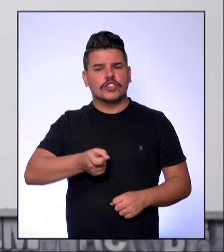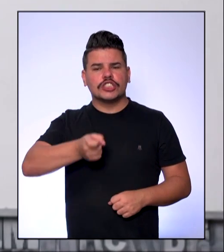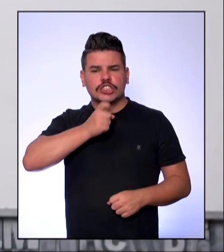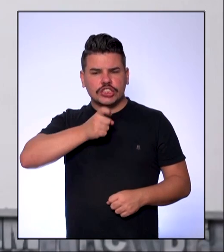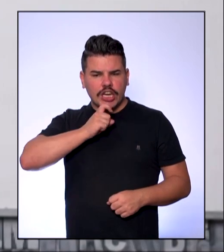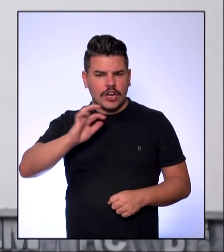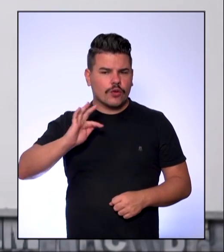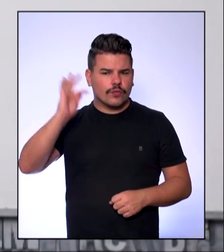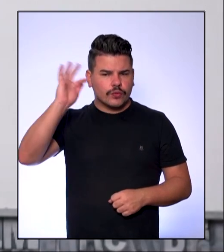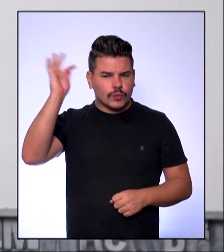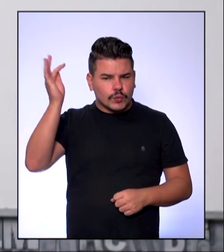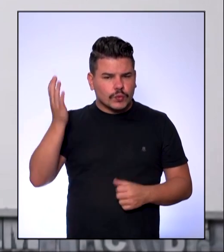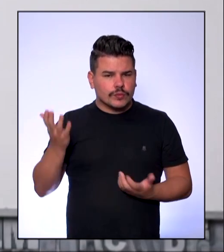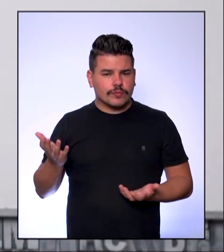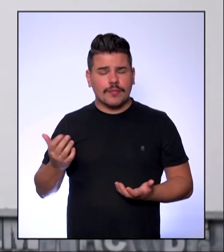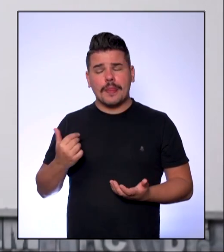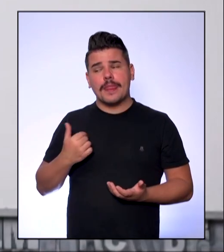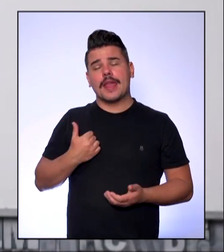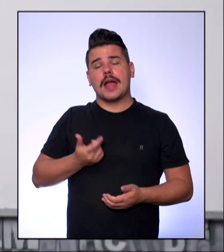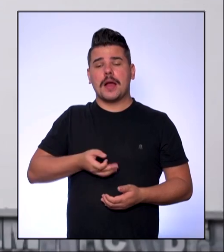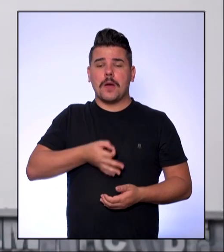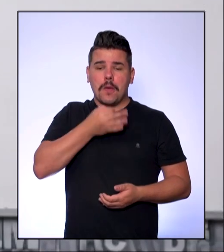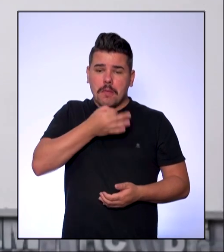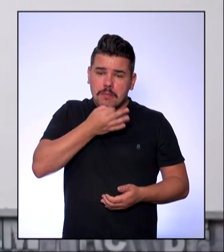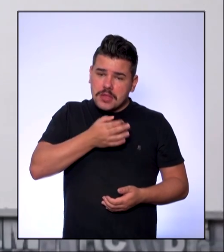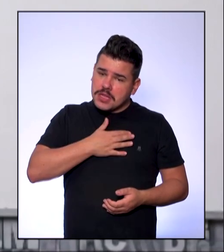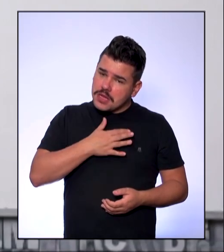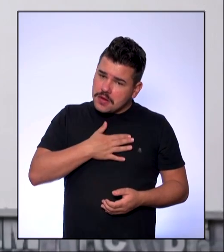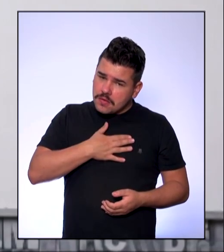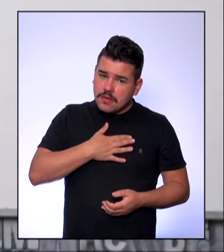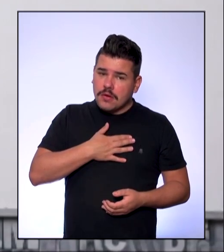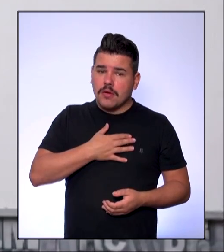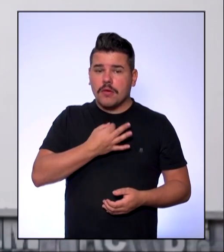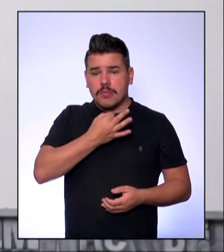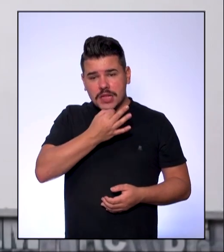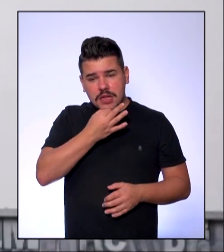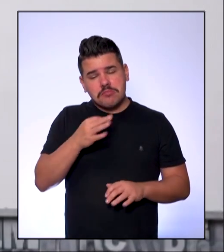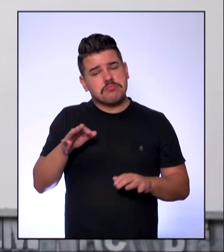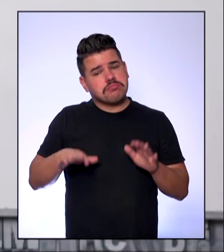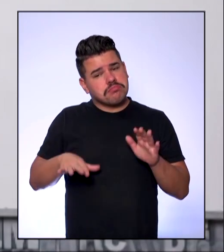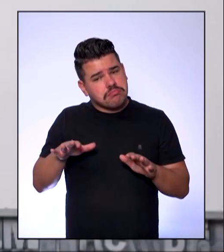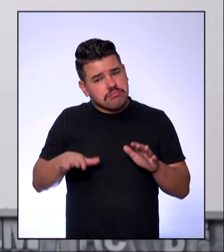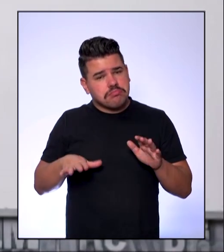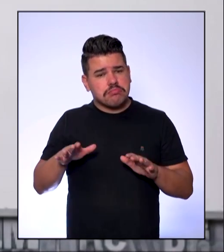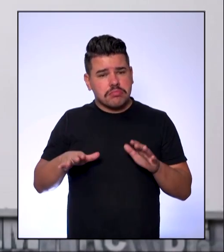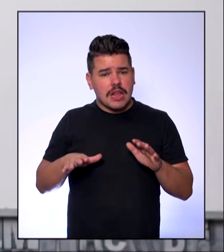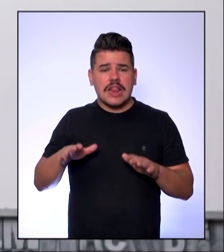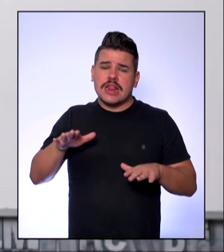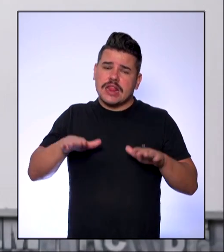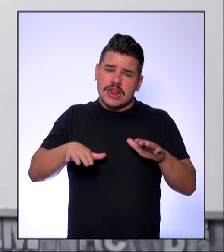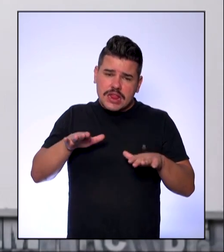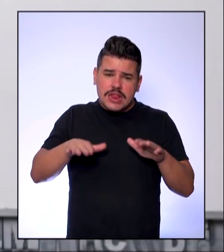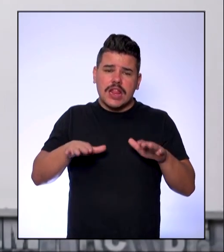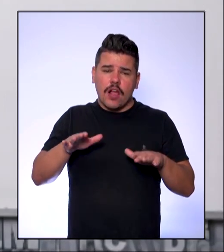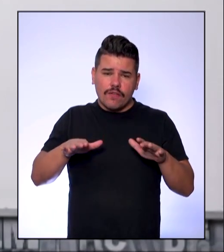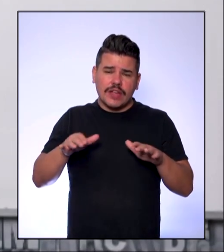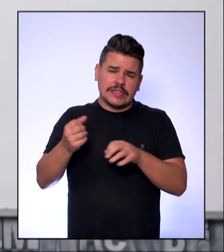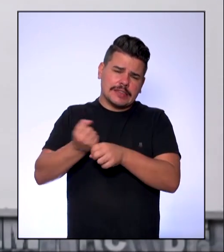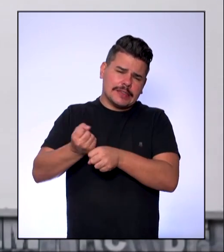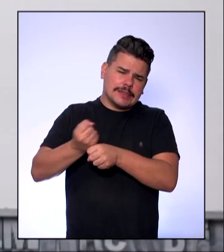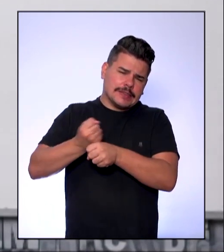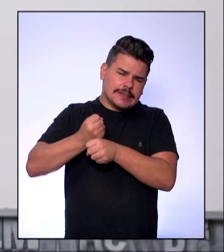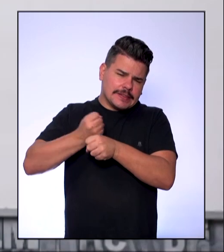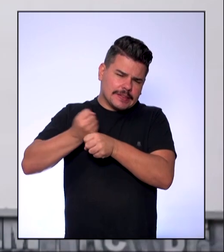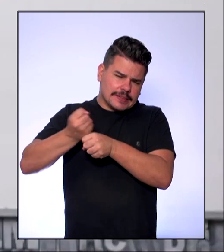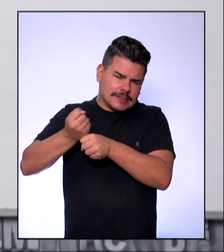glacial. Acho que é uma suposição que talvez daqui